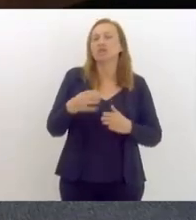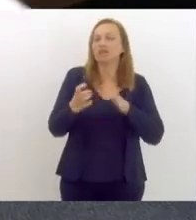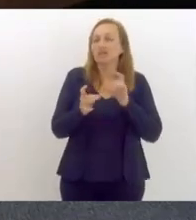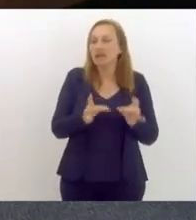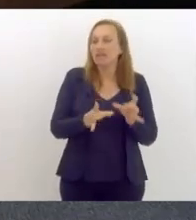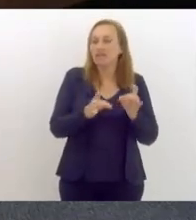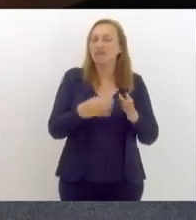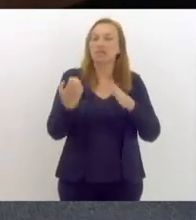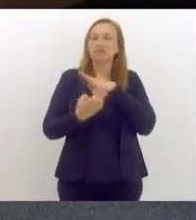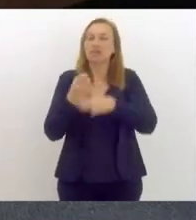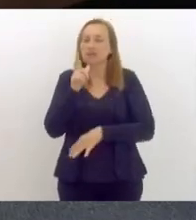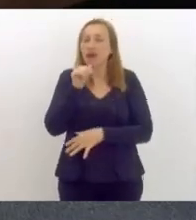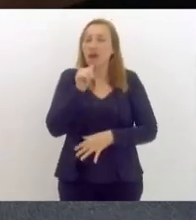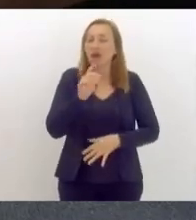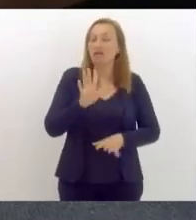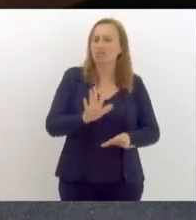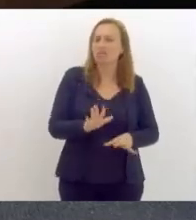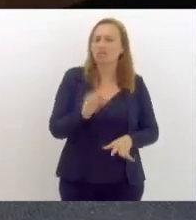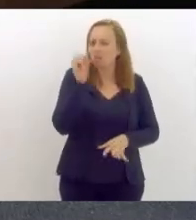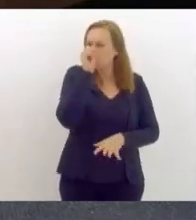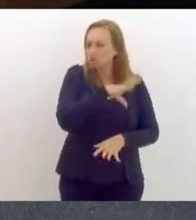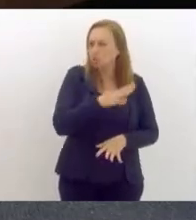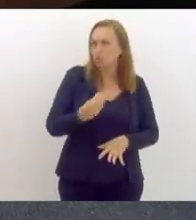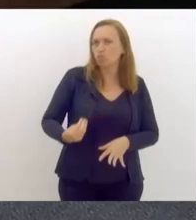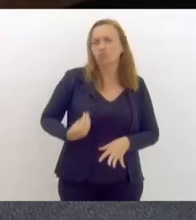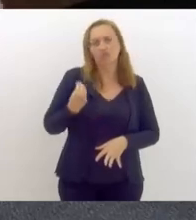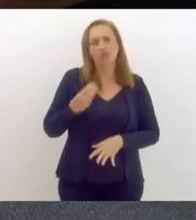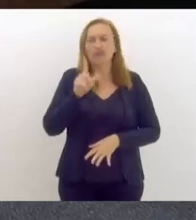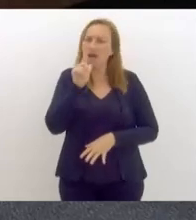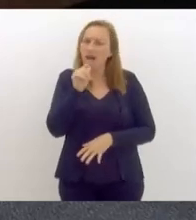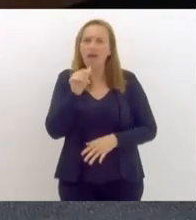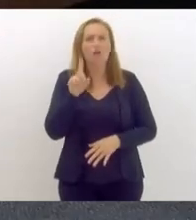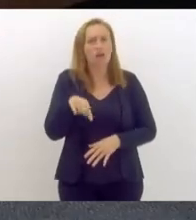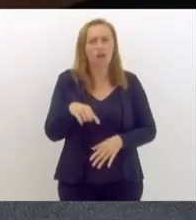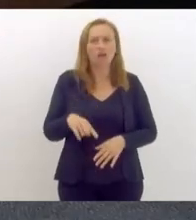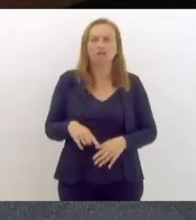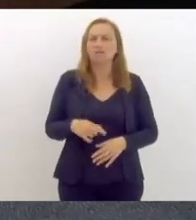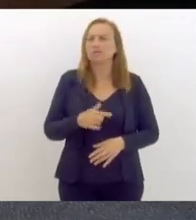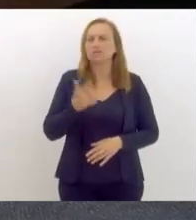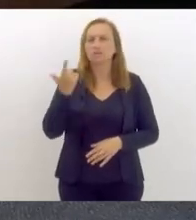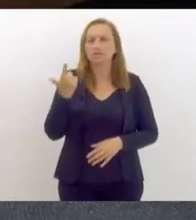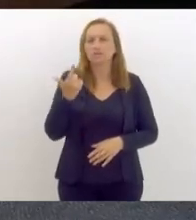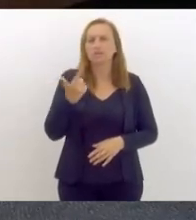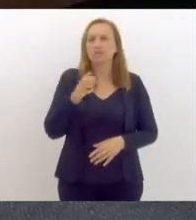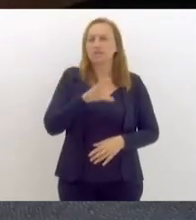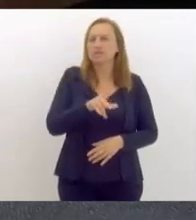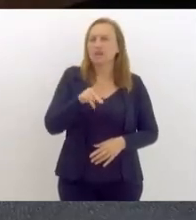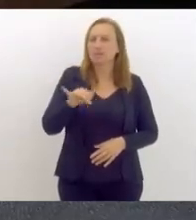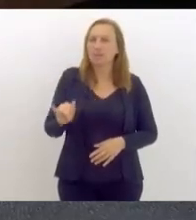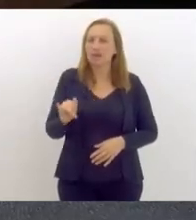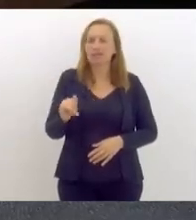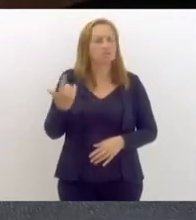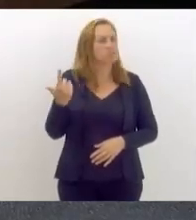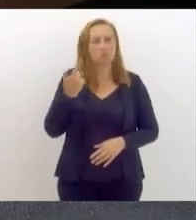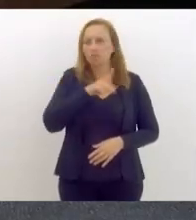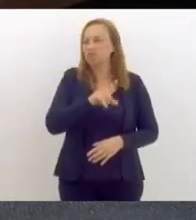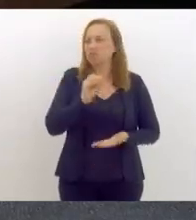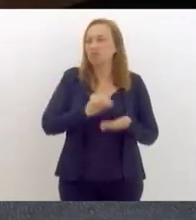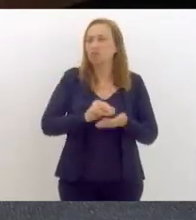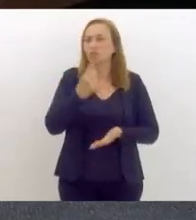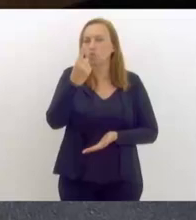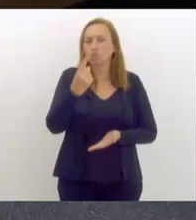direito do ser humano Eu me recordo que nós não conseguimos eh implantar a CP aqui porque faltando uma assinatura